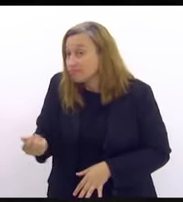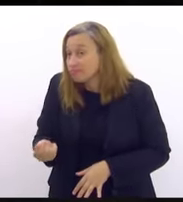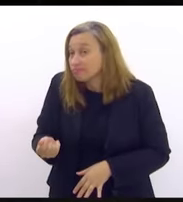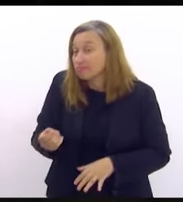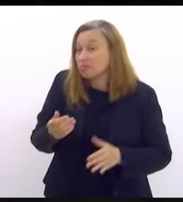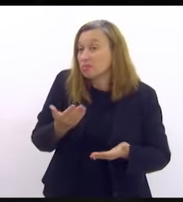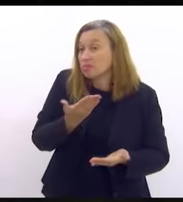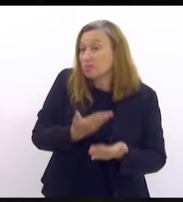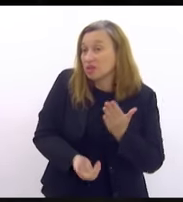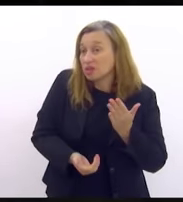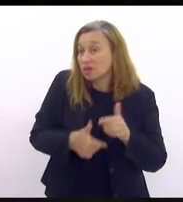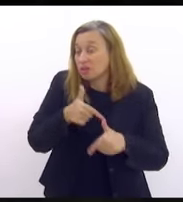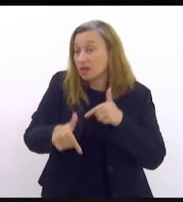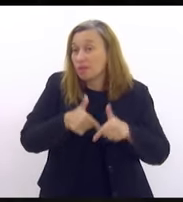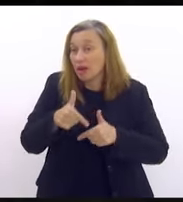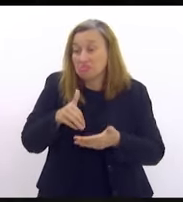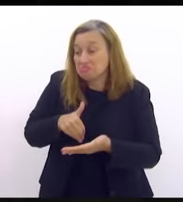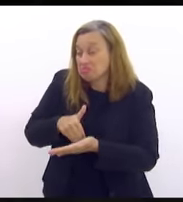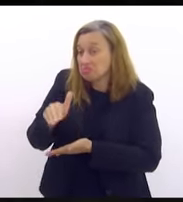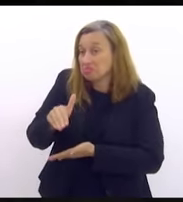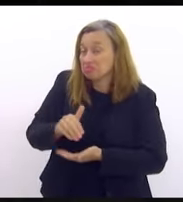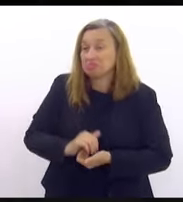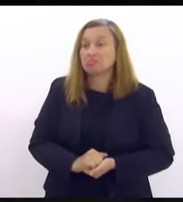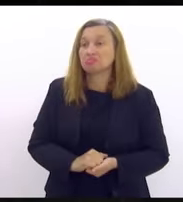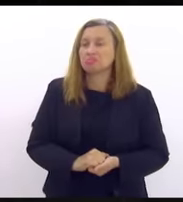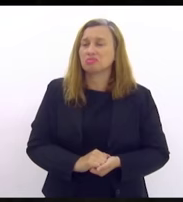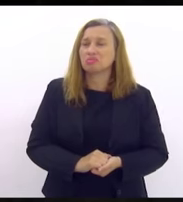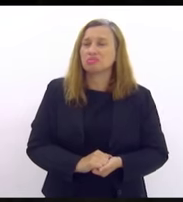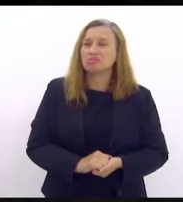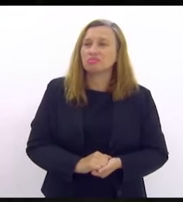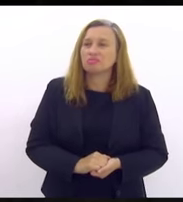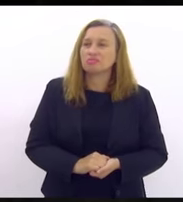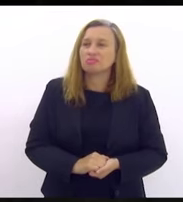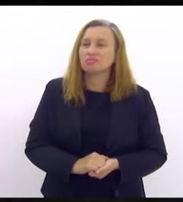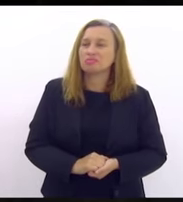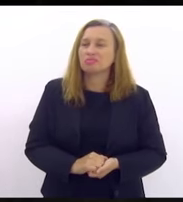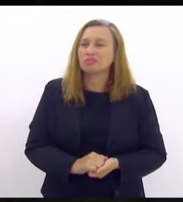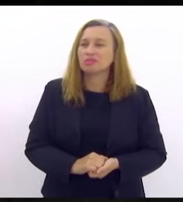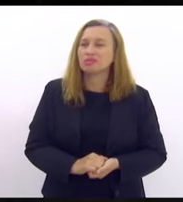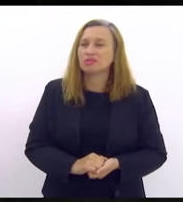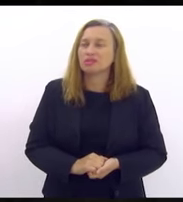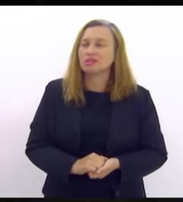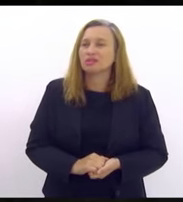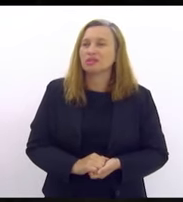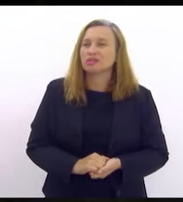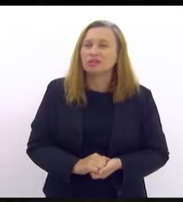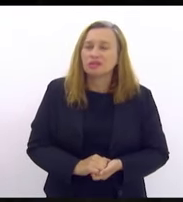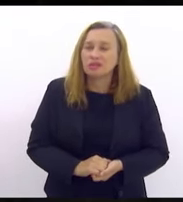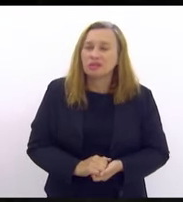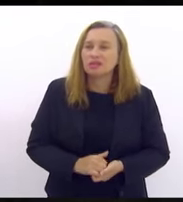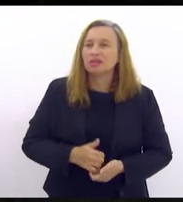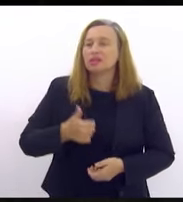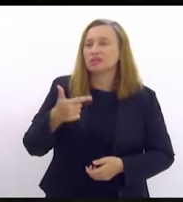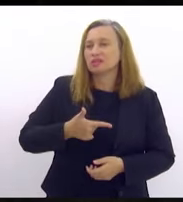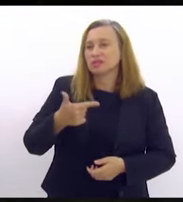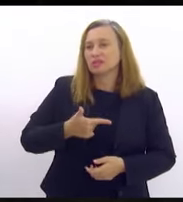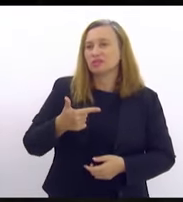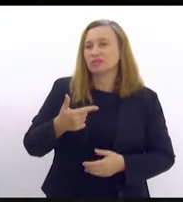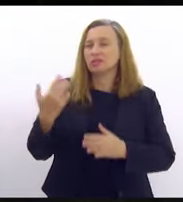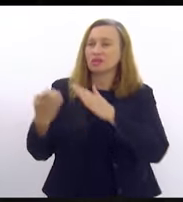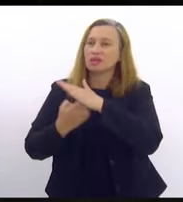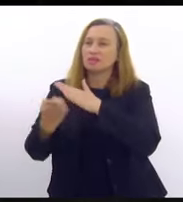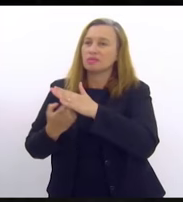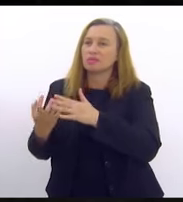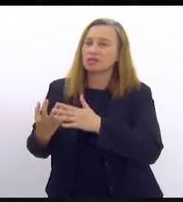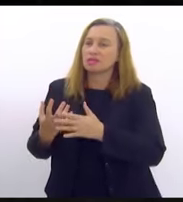desempregado já demitido eh não necessariamente desempregado mas já saiu da empresa que vai